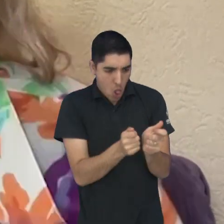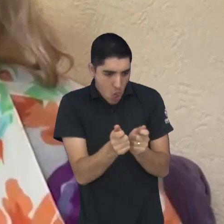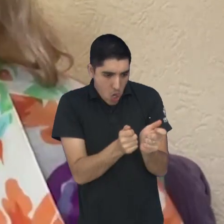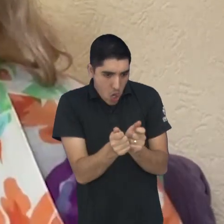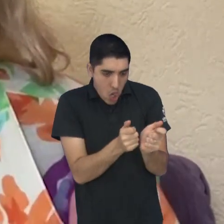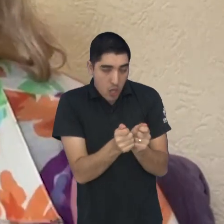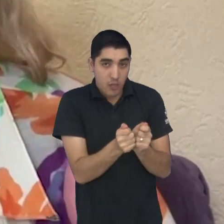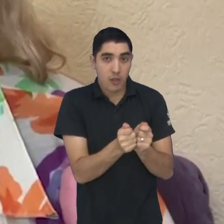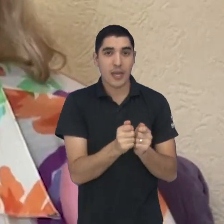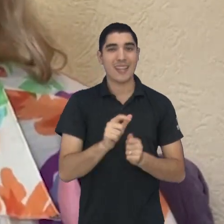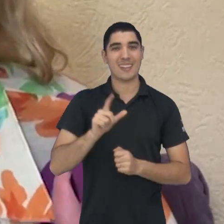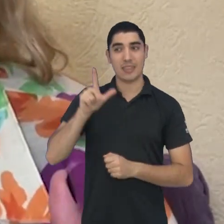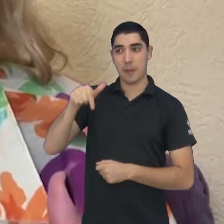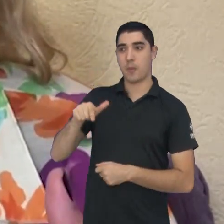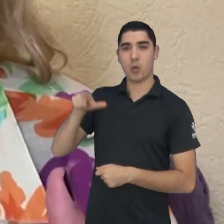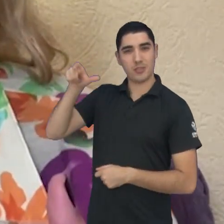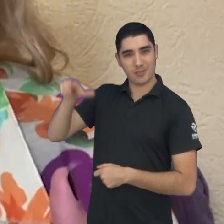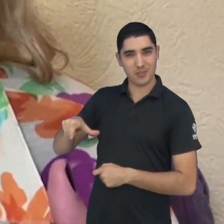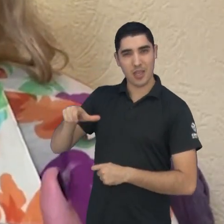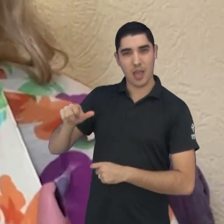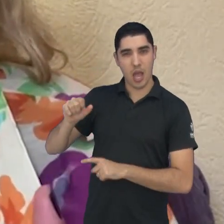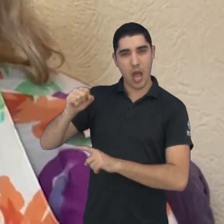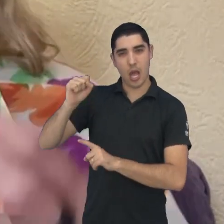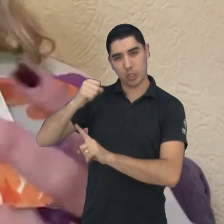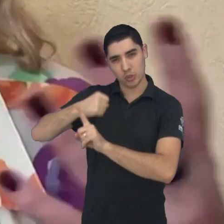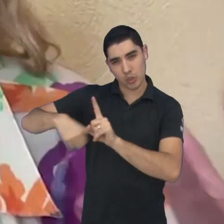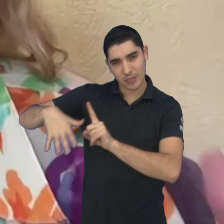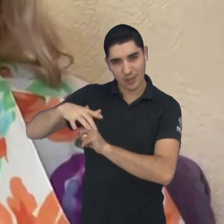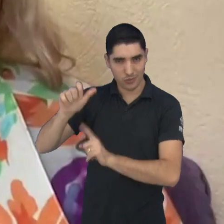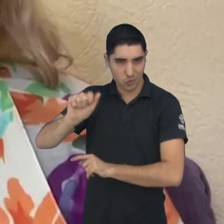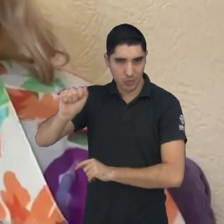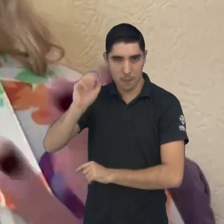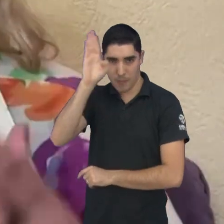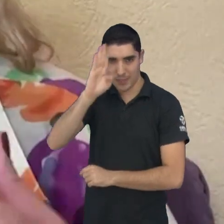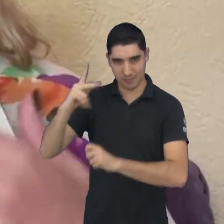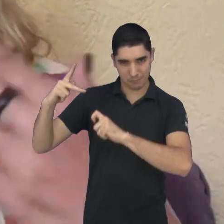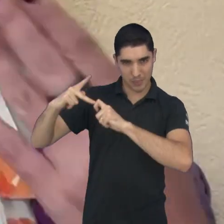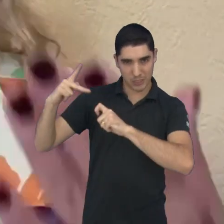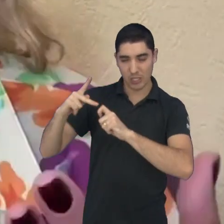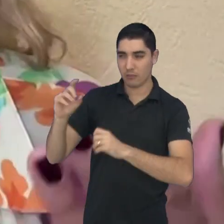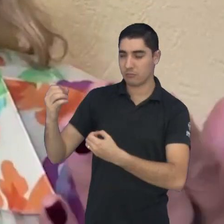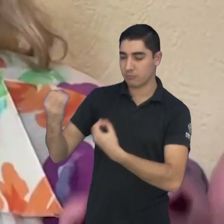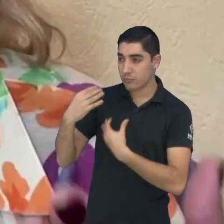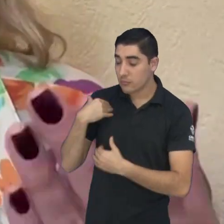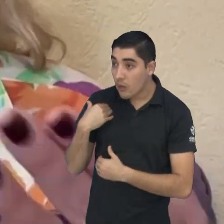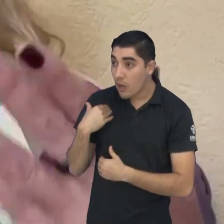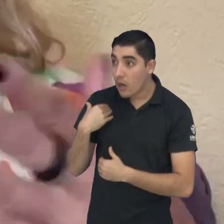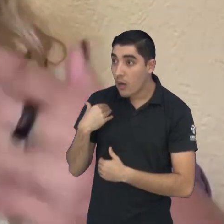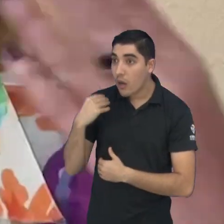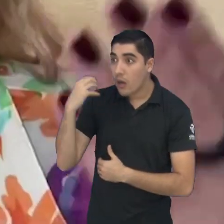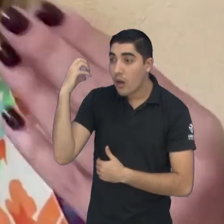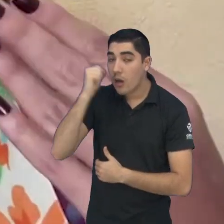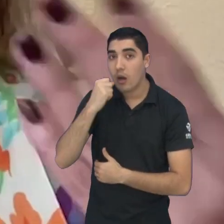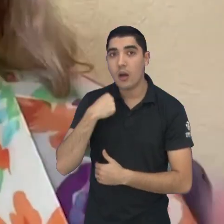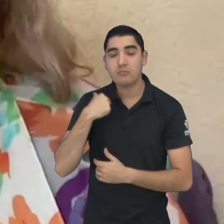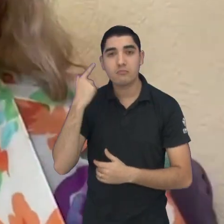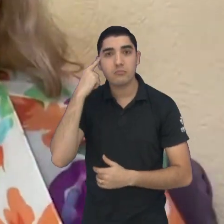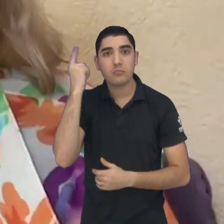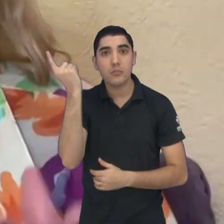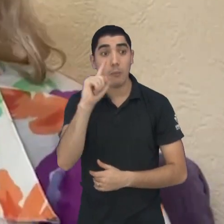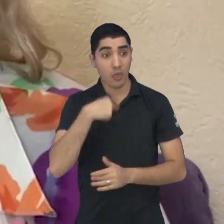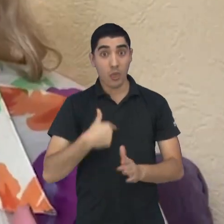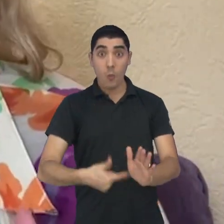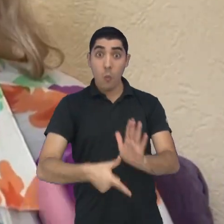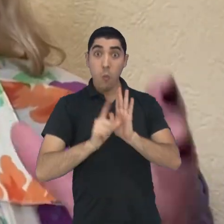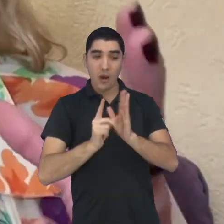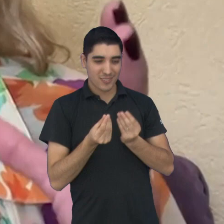tive acesso às recomendações da Sociedade Brasileira de Pediatria, eu descobri também que eu havia exposto meu filho muito antes do tempo